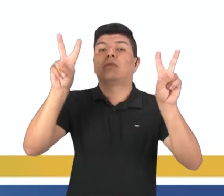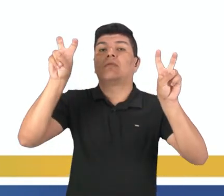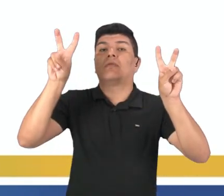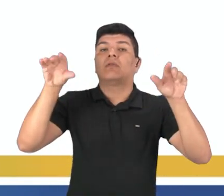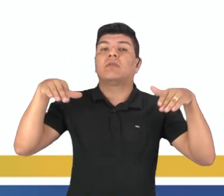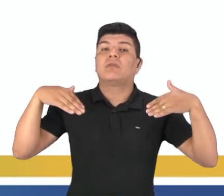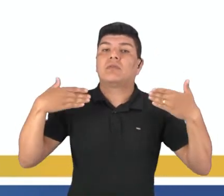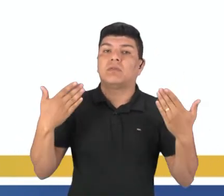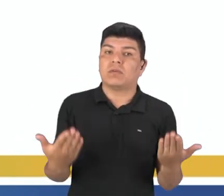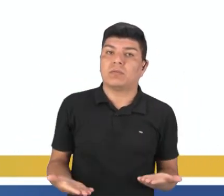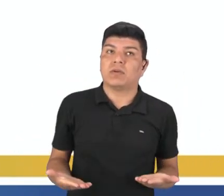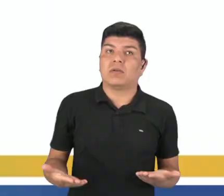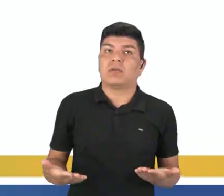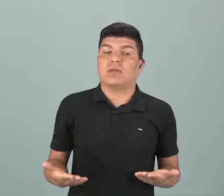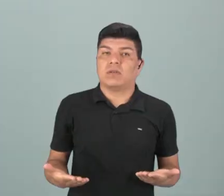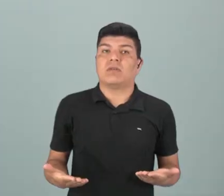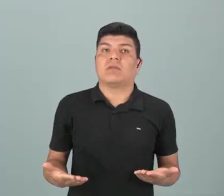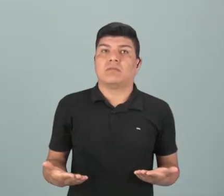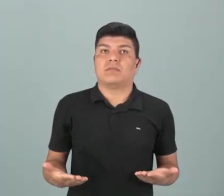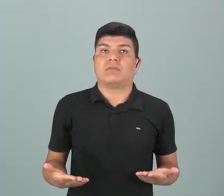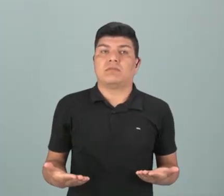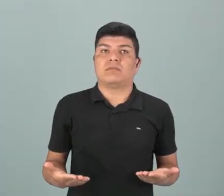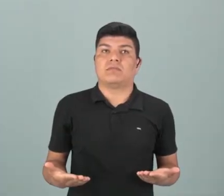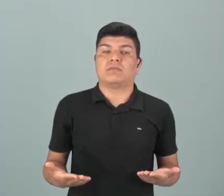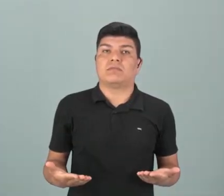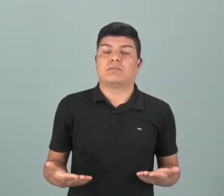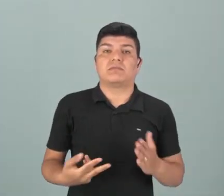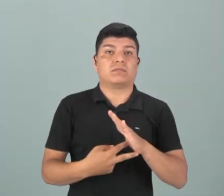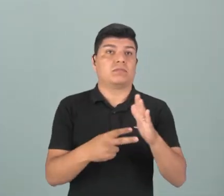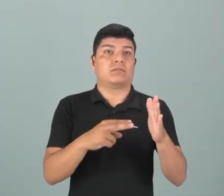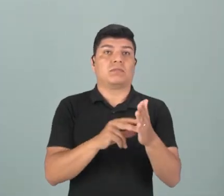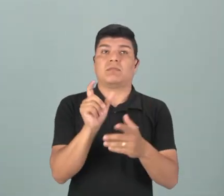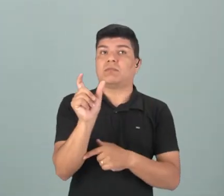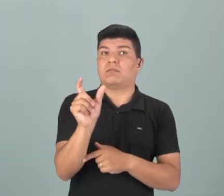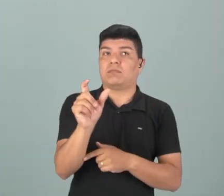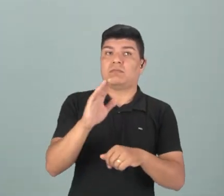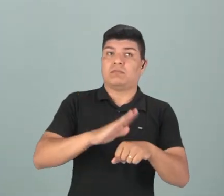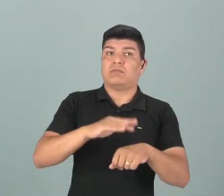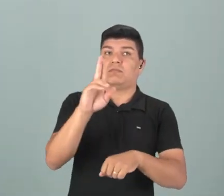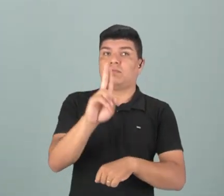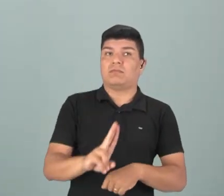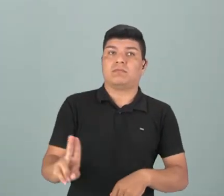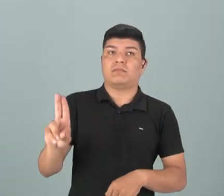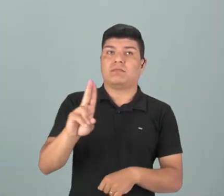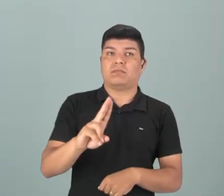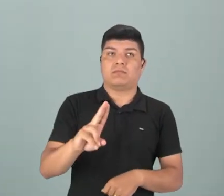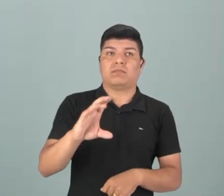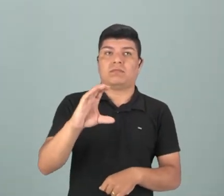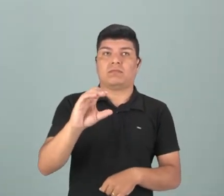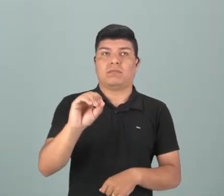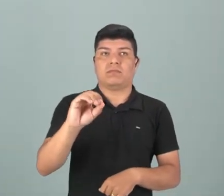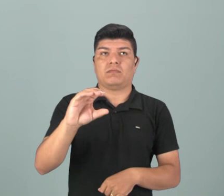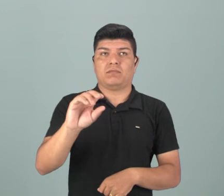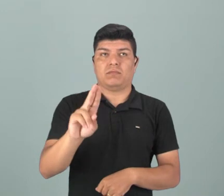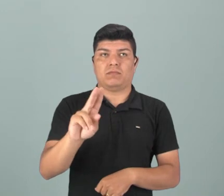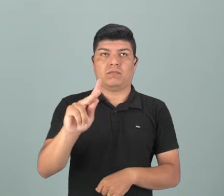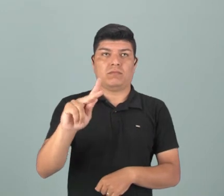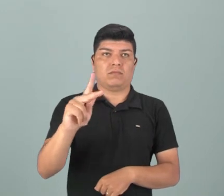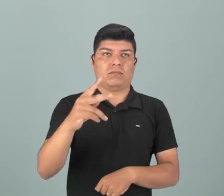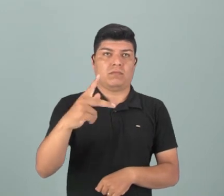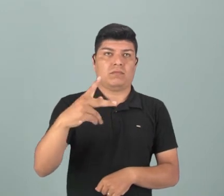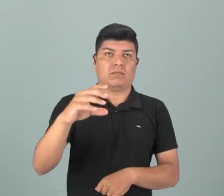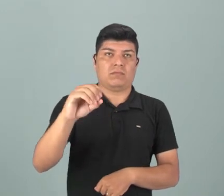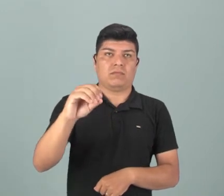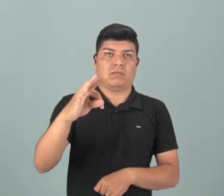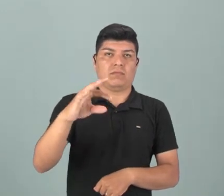claro é nítido que o texto fala sobre Cláudio roteiro porque é uma das palavras que mais usa né e o que significa country para o treino